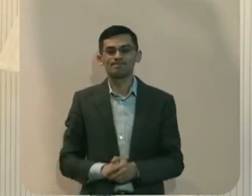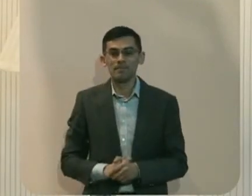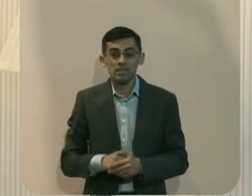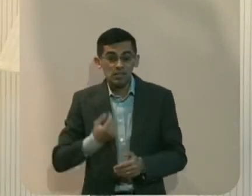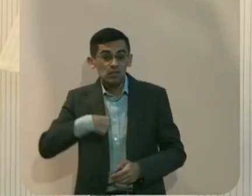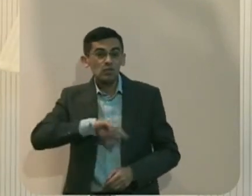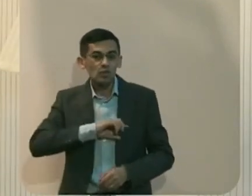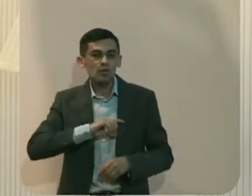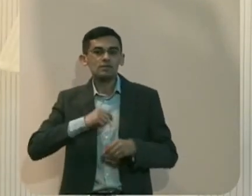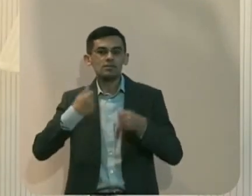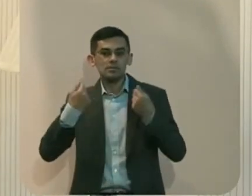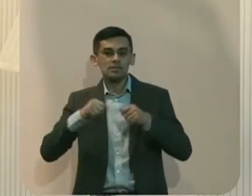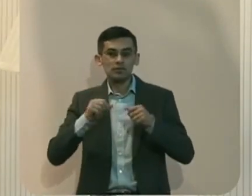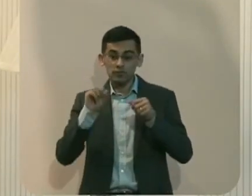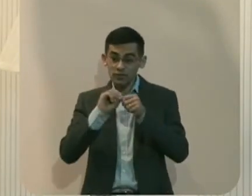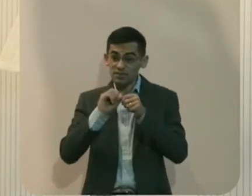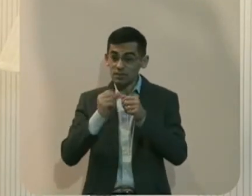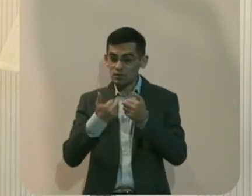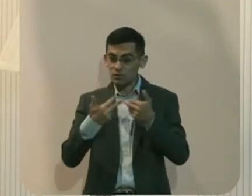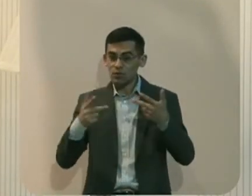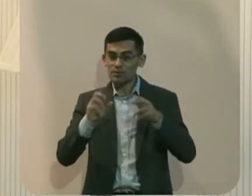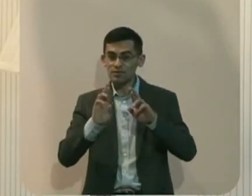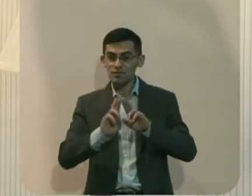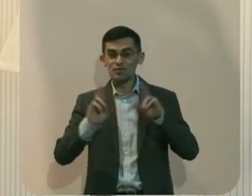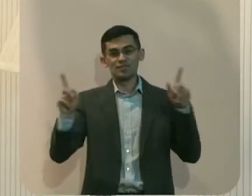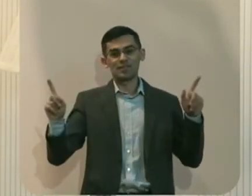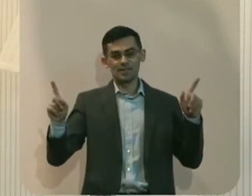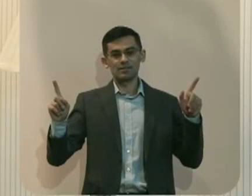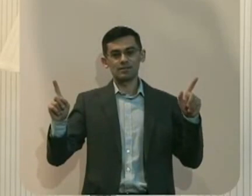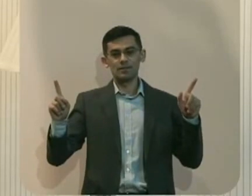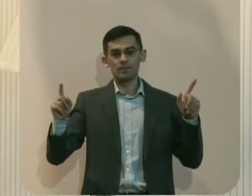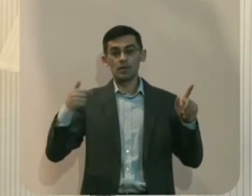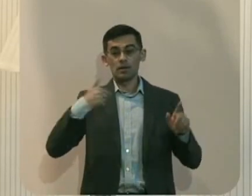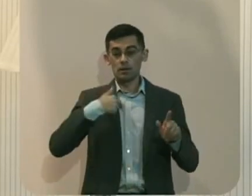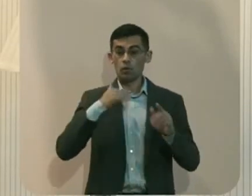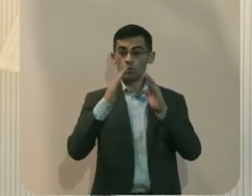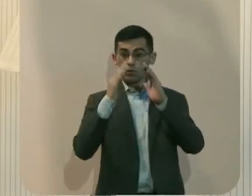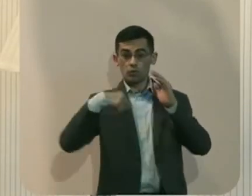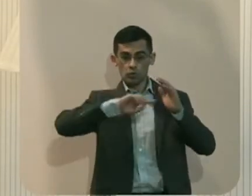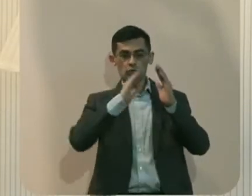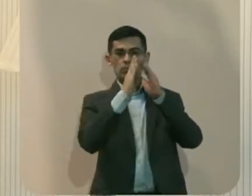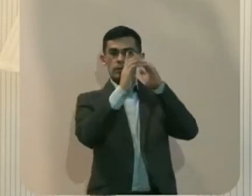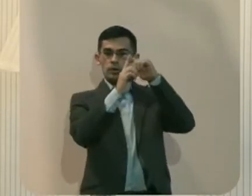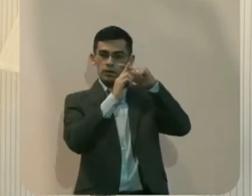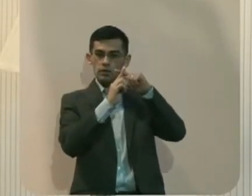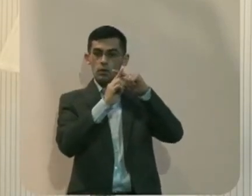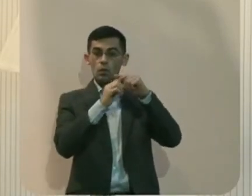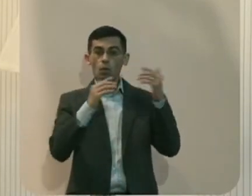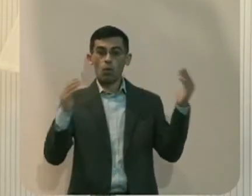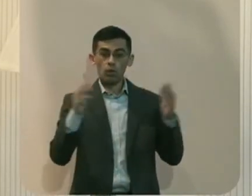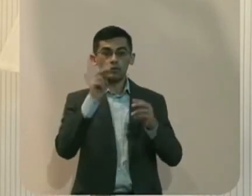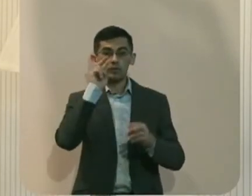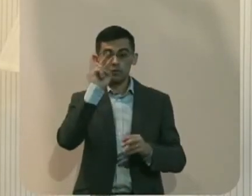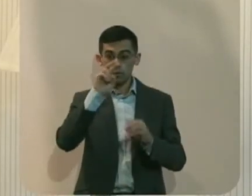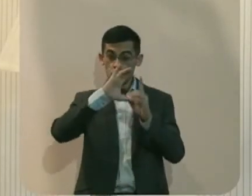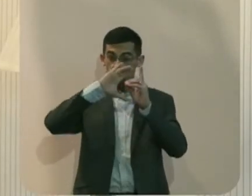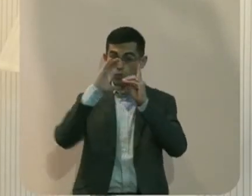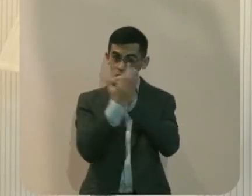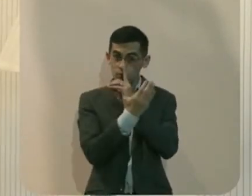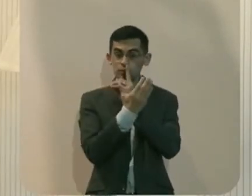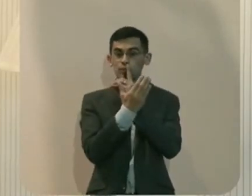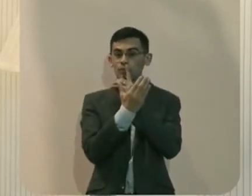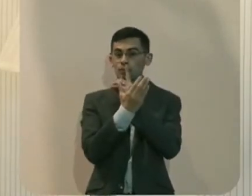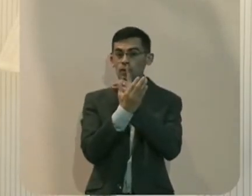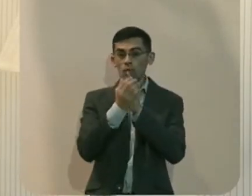é que a gente tem que se reinventar, não é? Então, como igreja, a gente se reinventou. Você está assistindo o culto, não